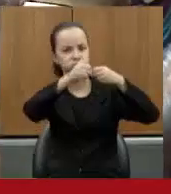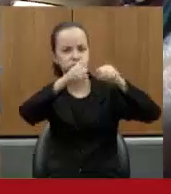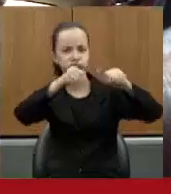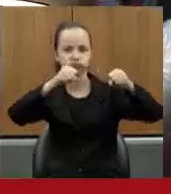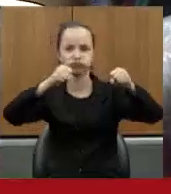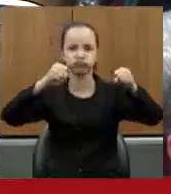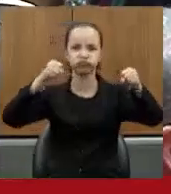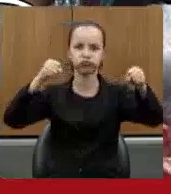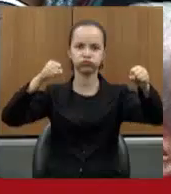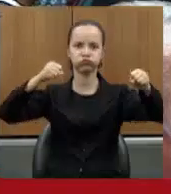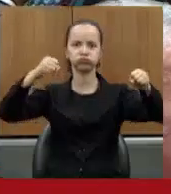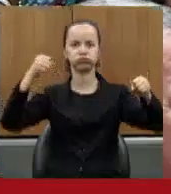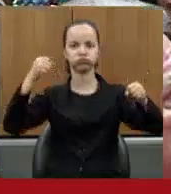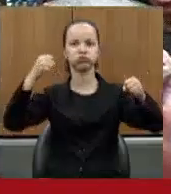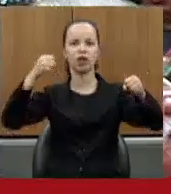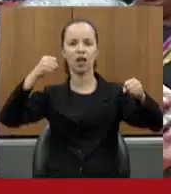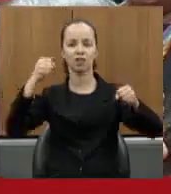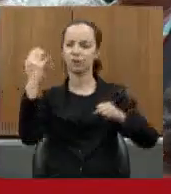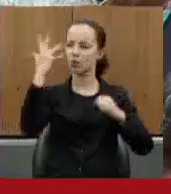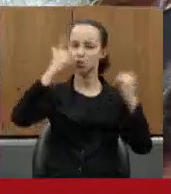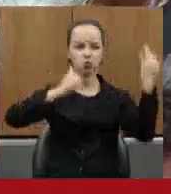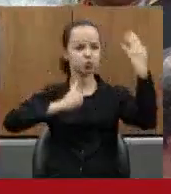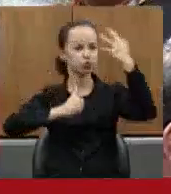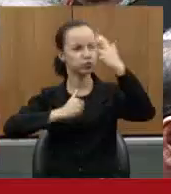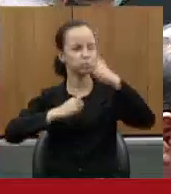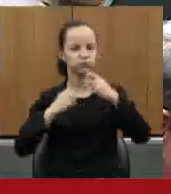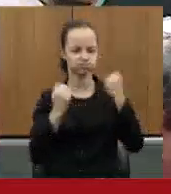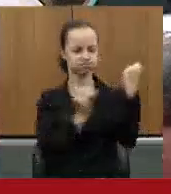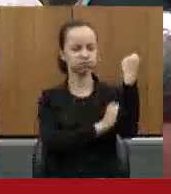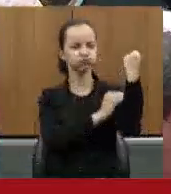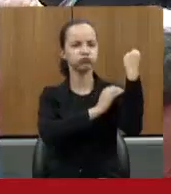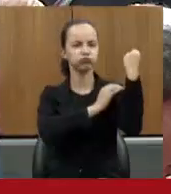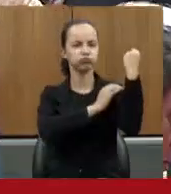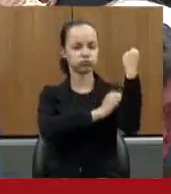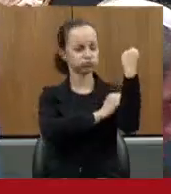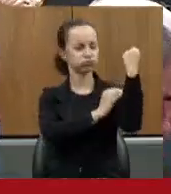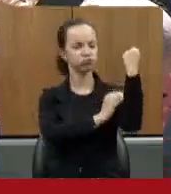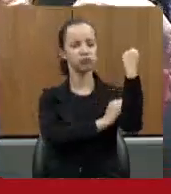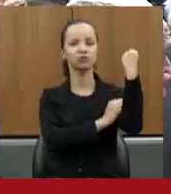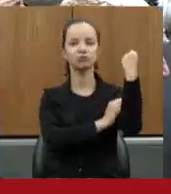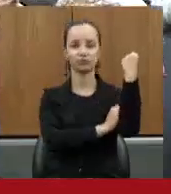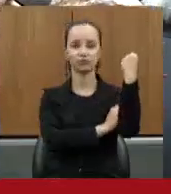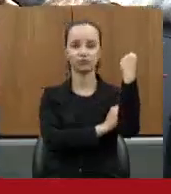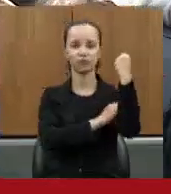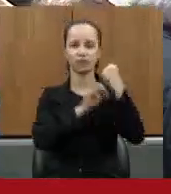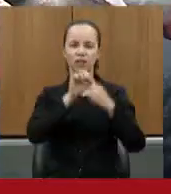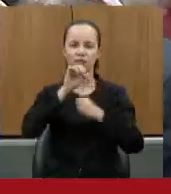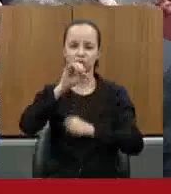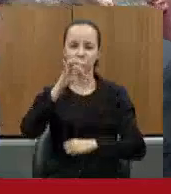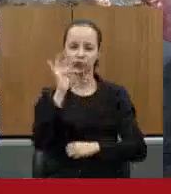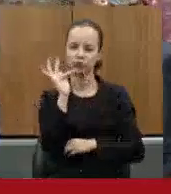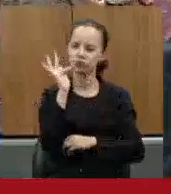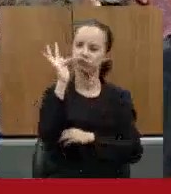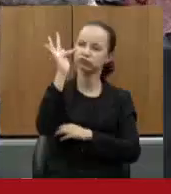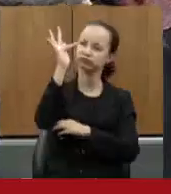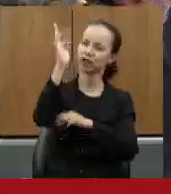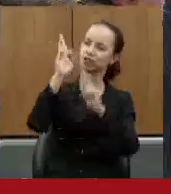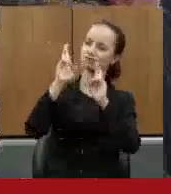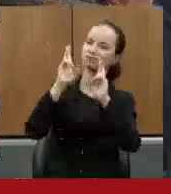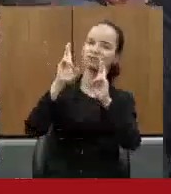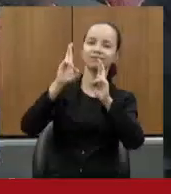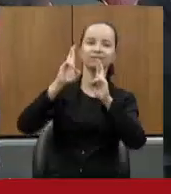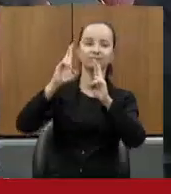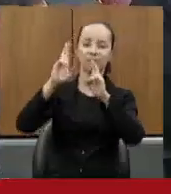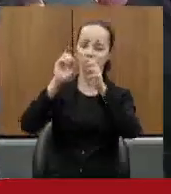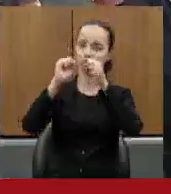própria natureza, és belo, és forte, impávido, colosso, e o teu futuro espelha